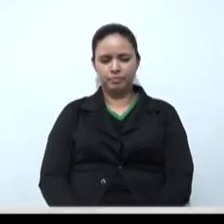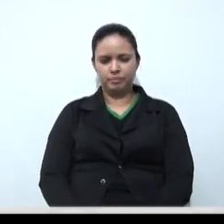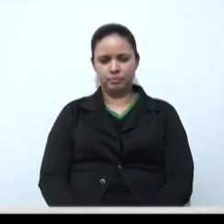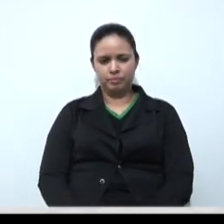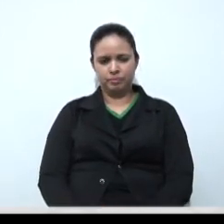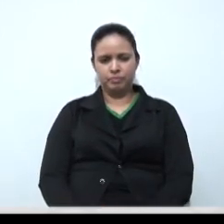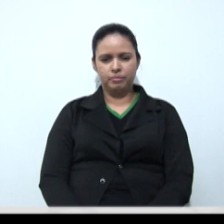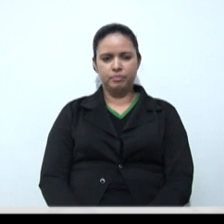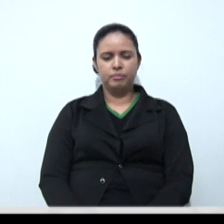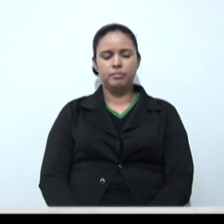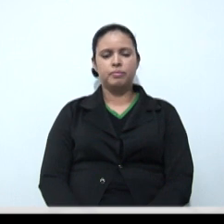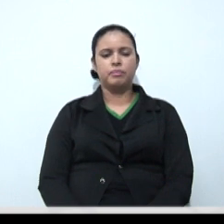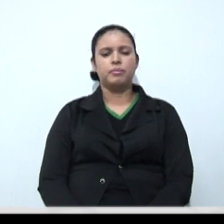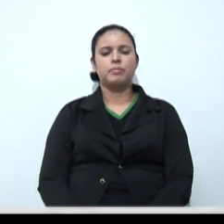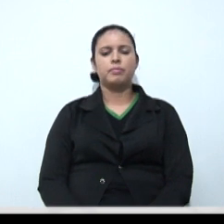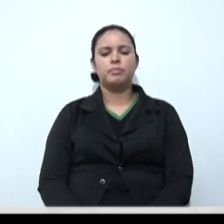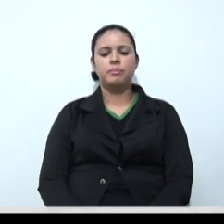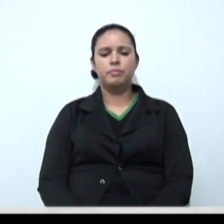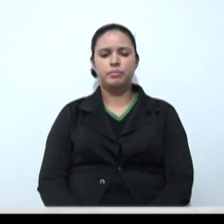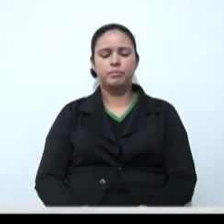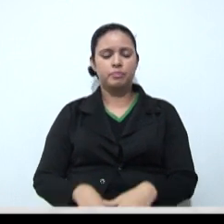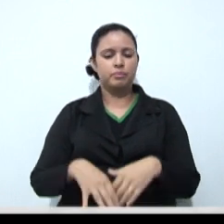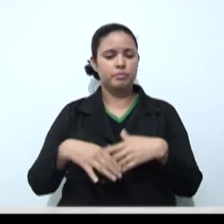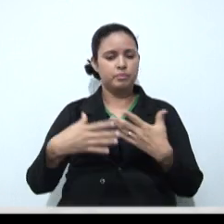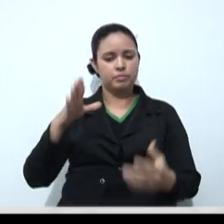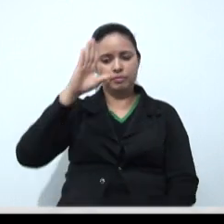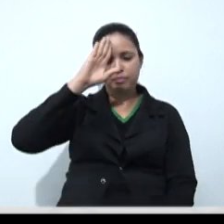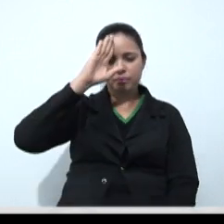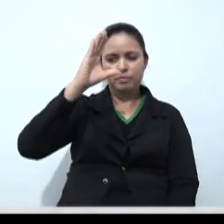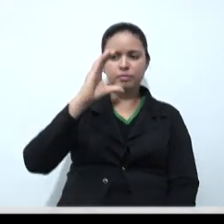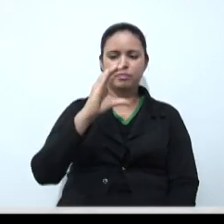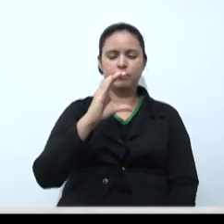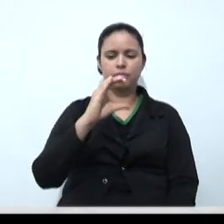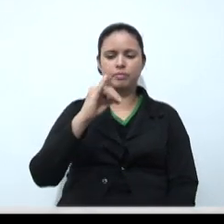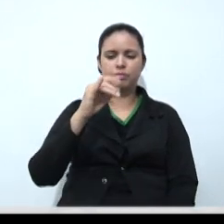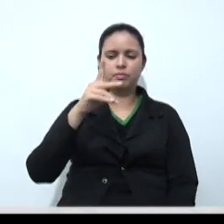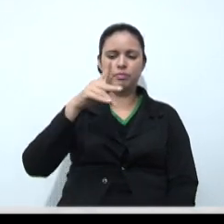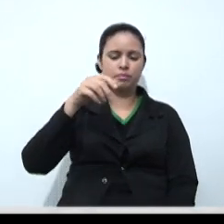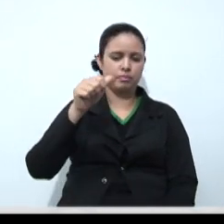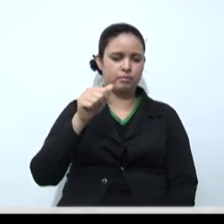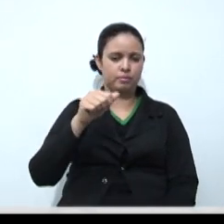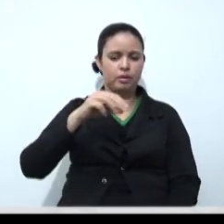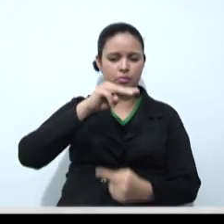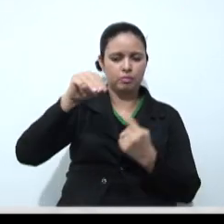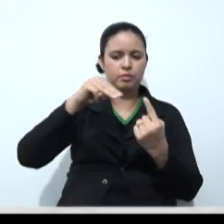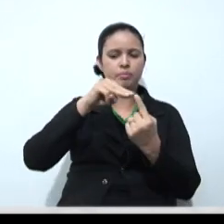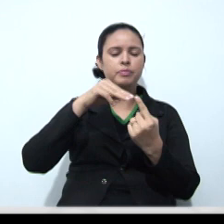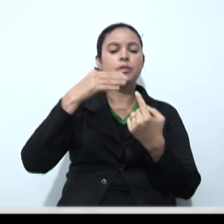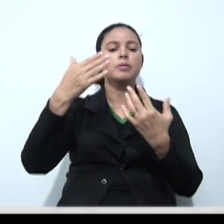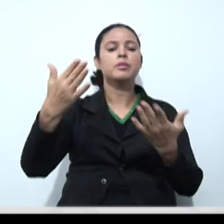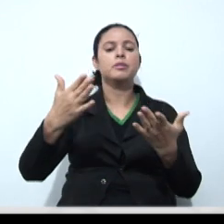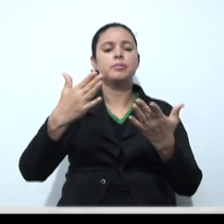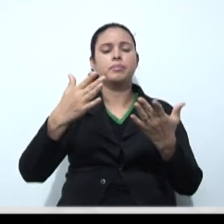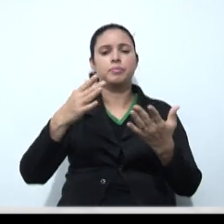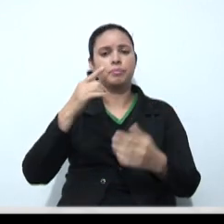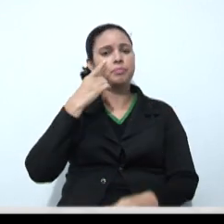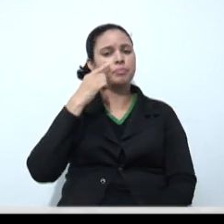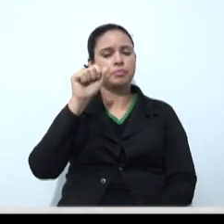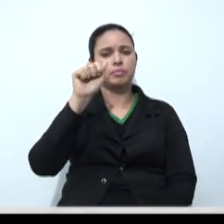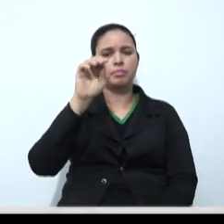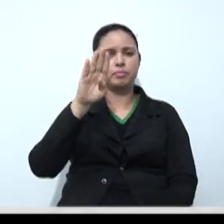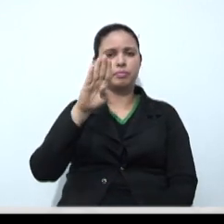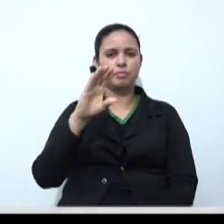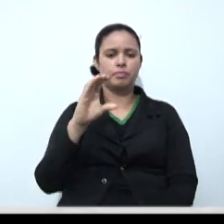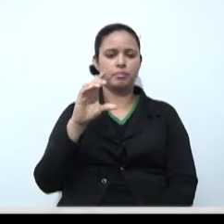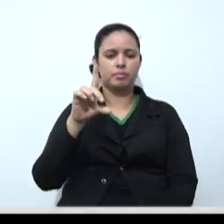da CIPA? Aí eu trouxe aqui letra A, né? B, C, D ou E. Tem resposta aí de aluno, professor? A questão 2,